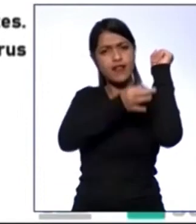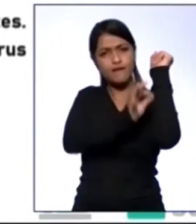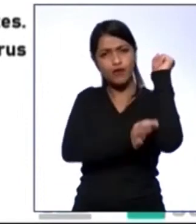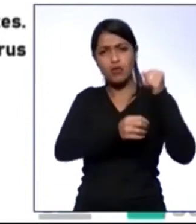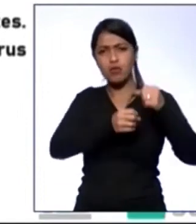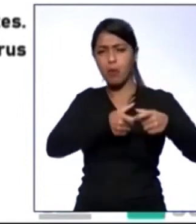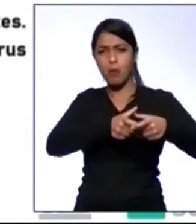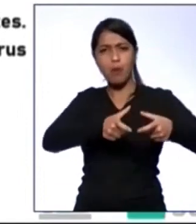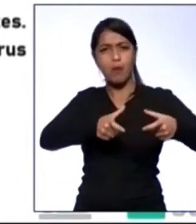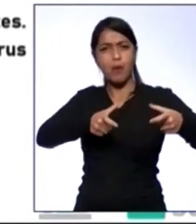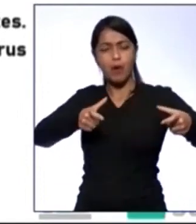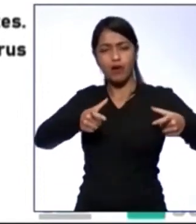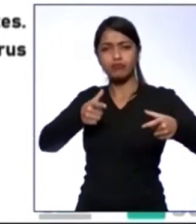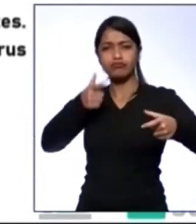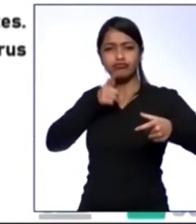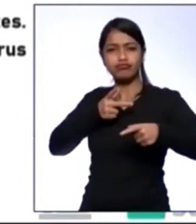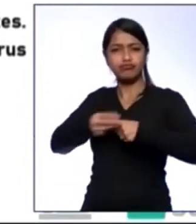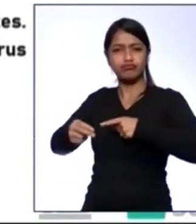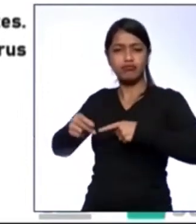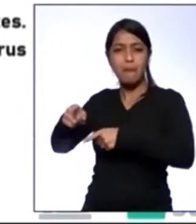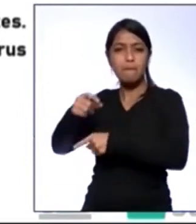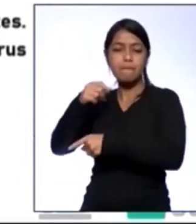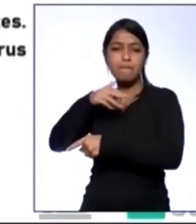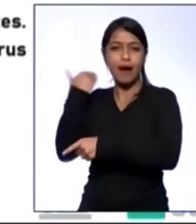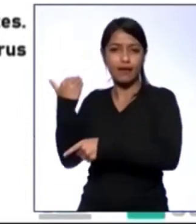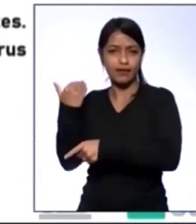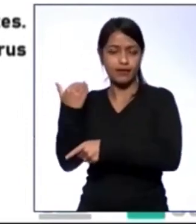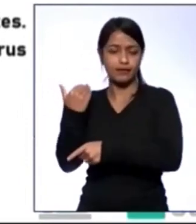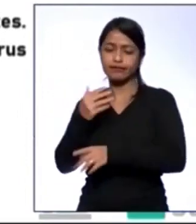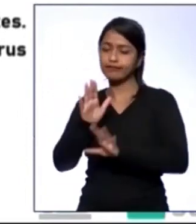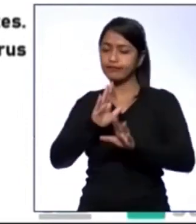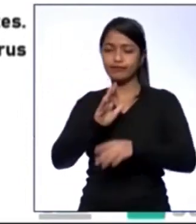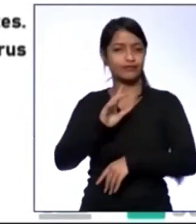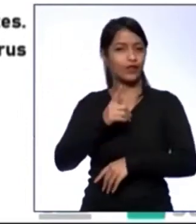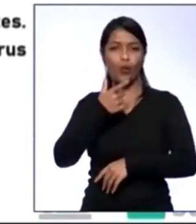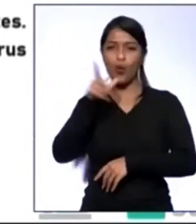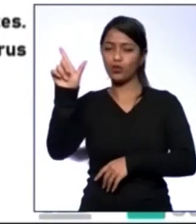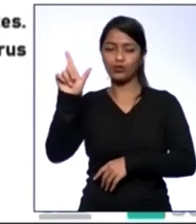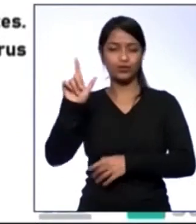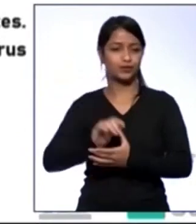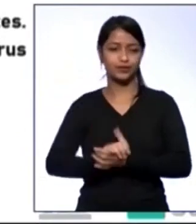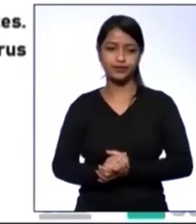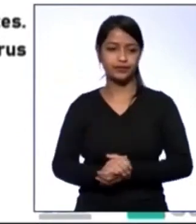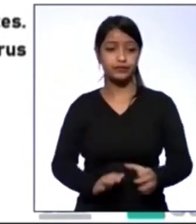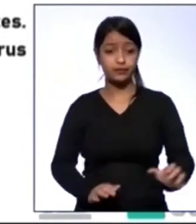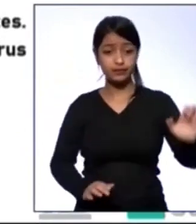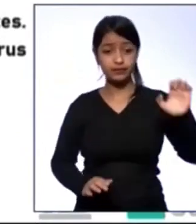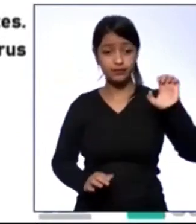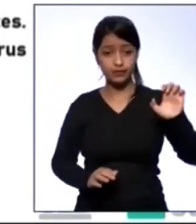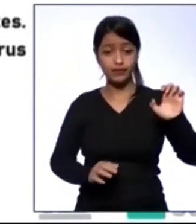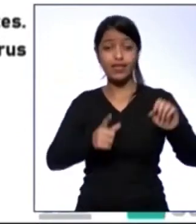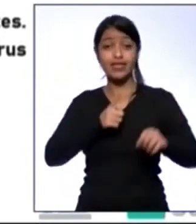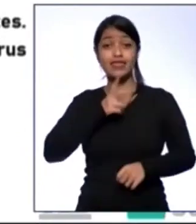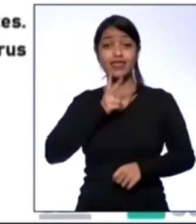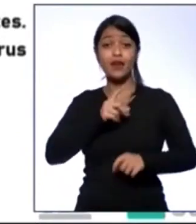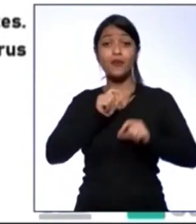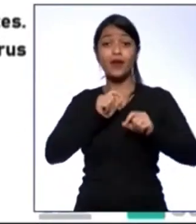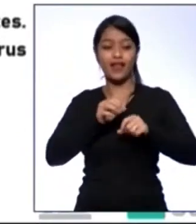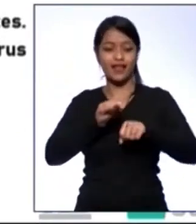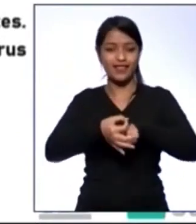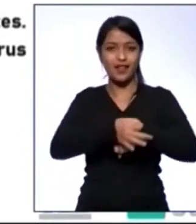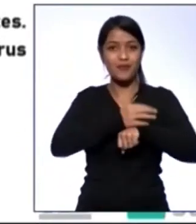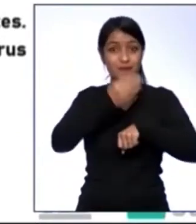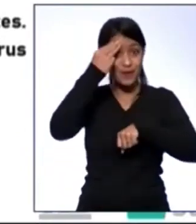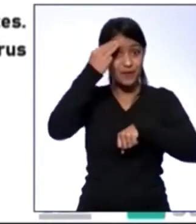matadores. Linfócitos matadores é um outro tipo de linfócito. Não. Presença de células de memória que atuam